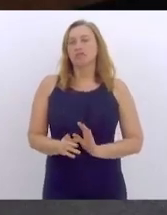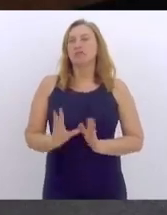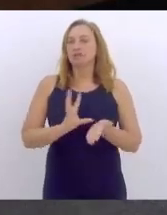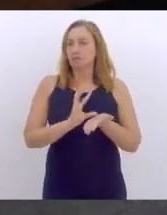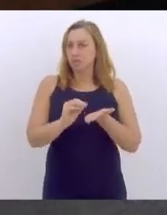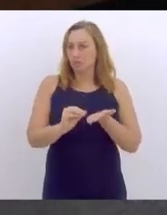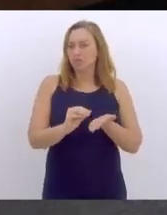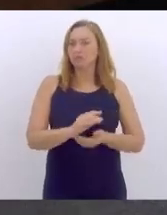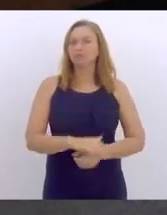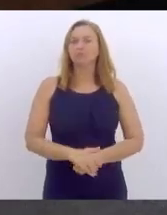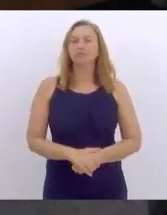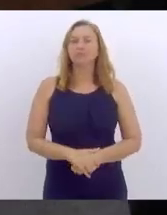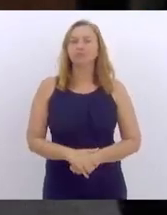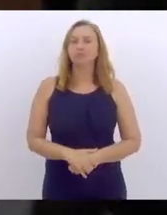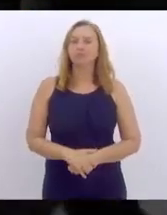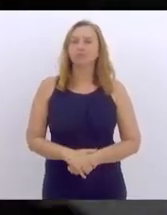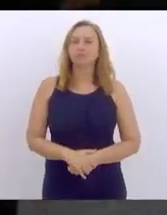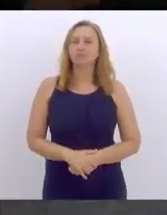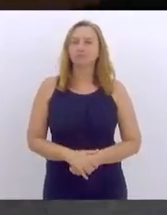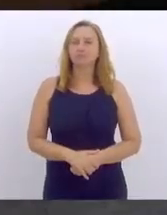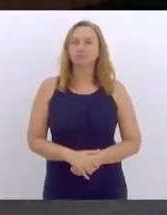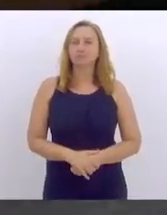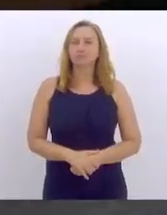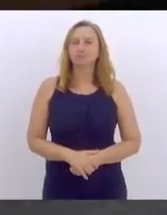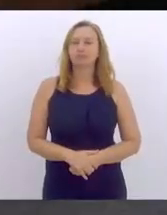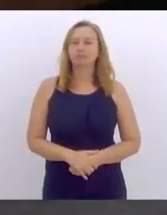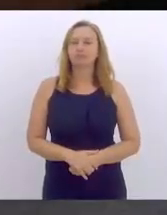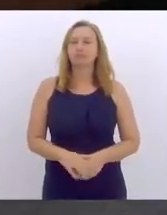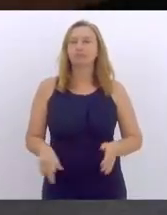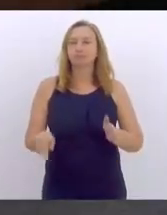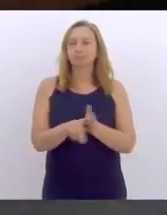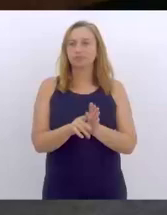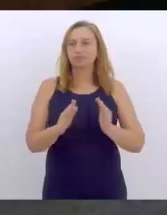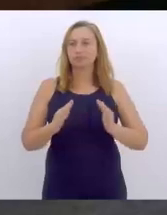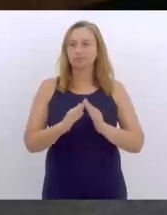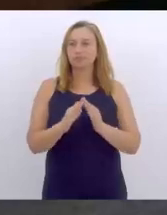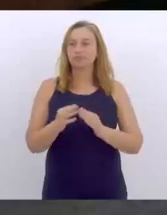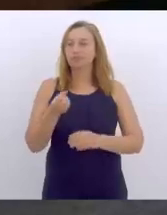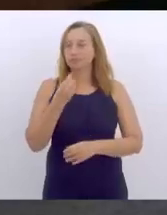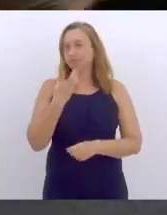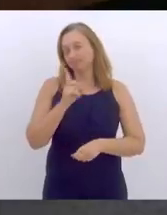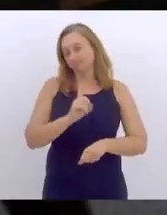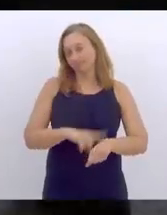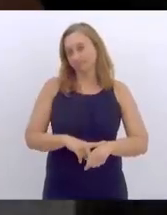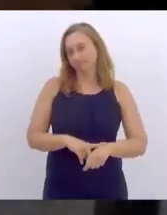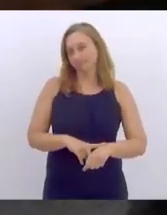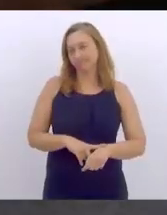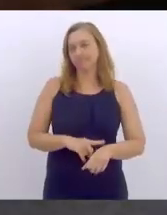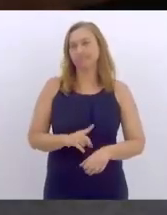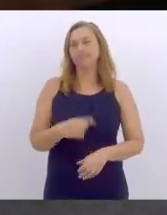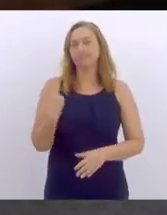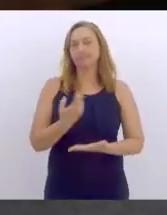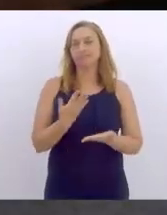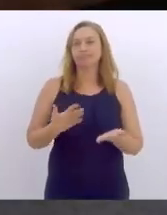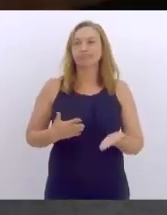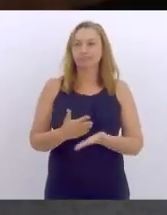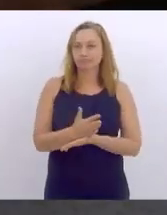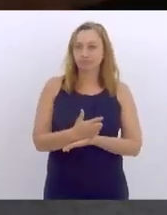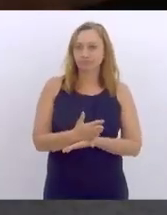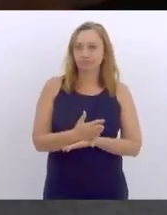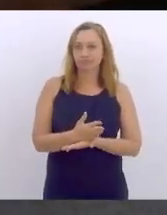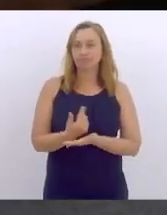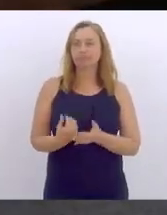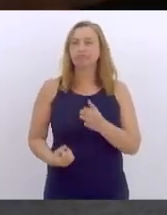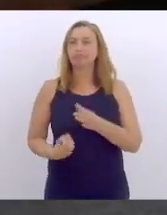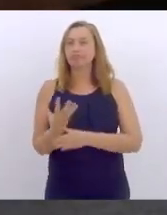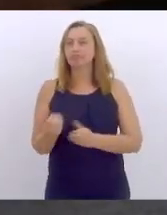tem sido, tem feito parte aqui dessa casa durante um bom tempo. Nós aprovamos, eu fui